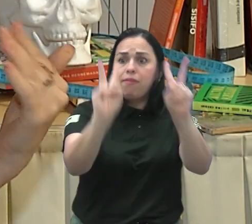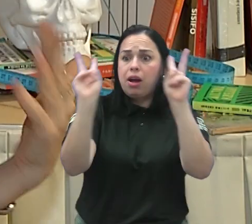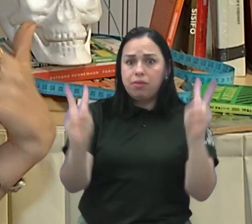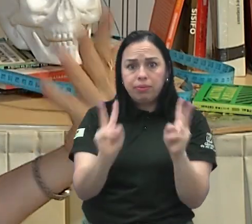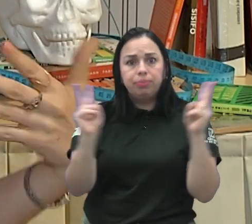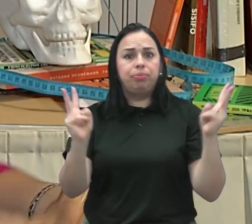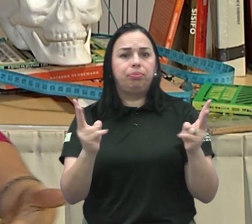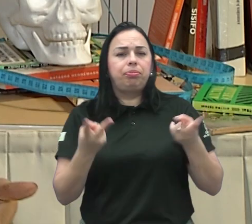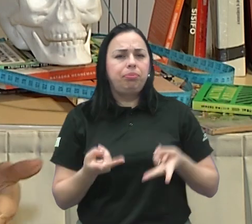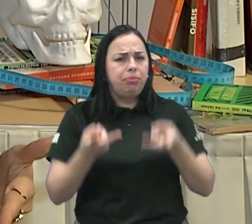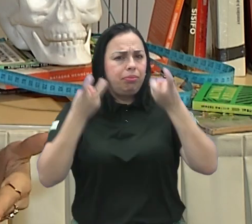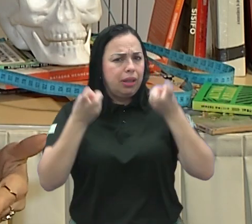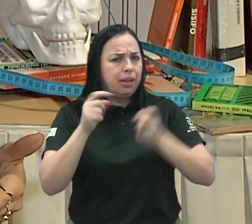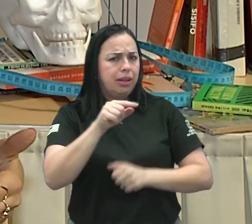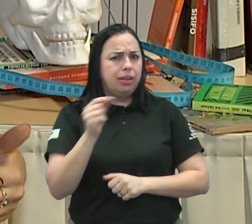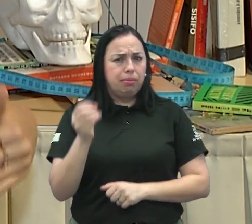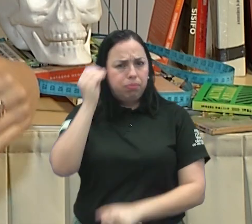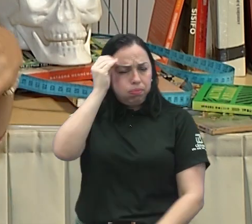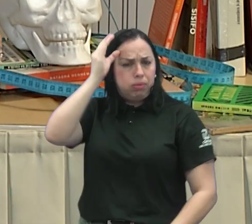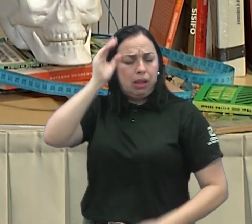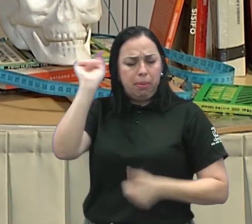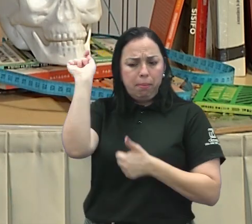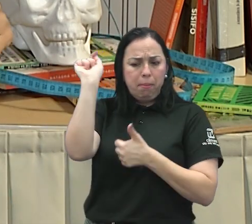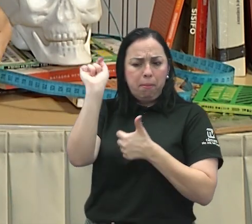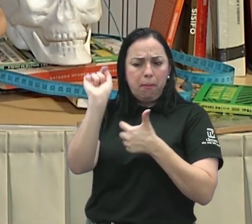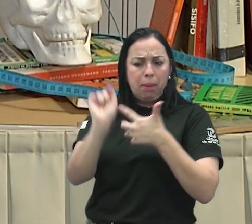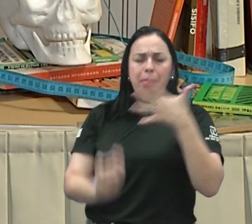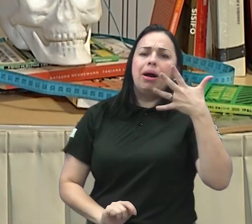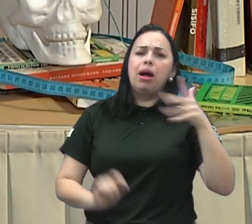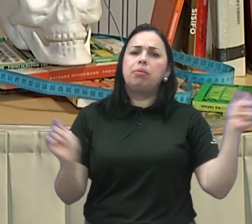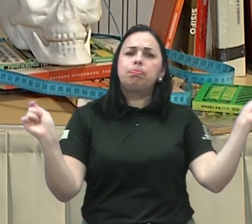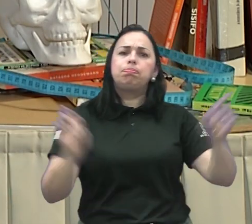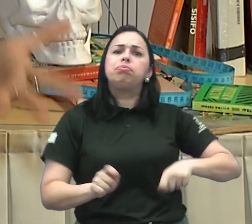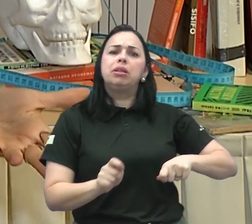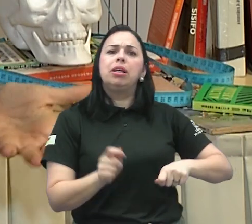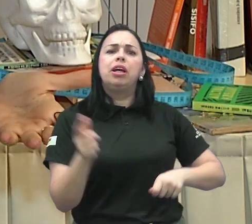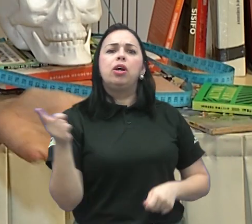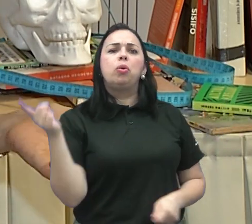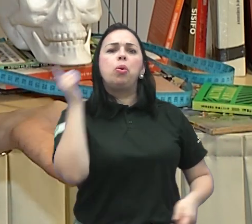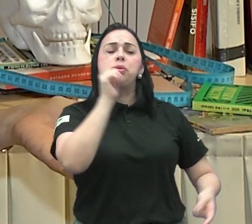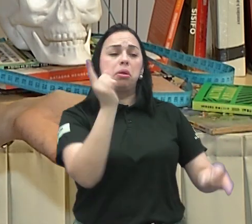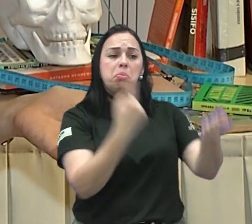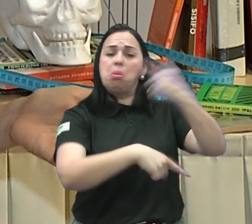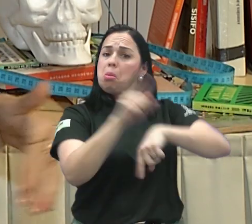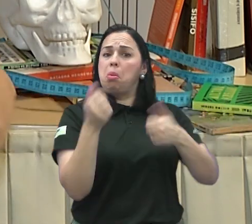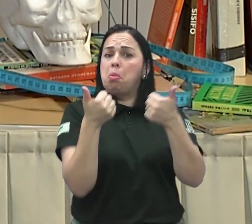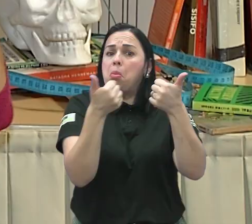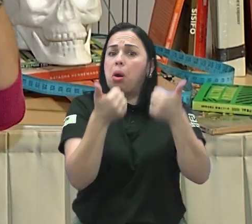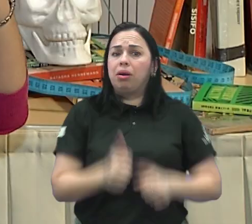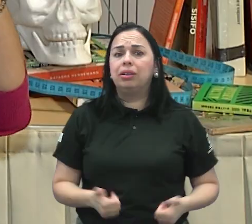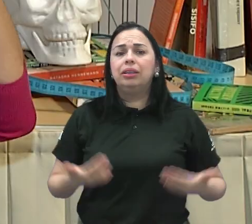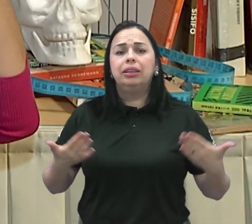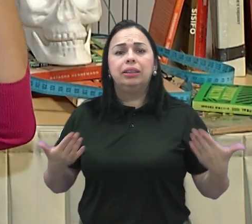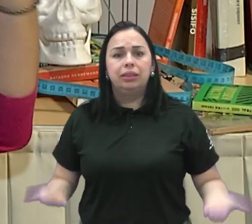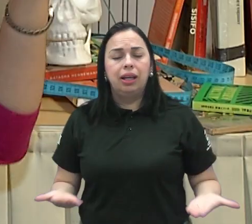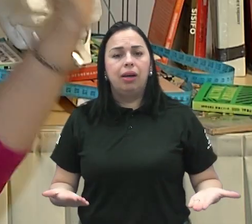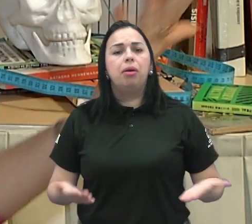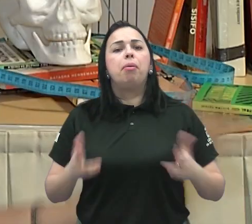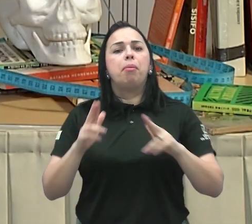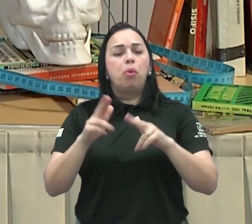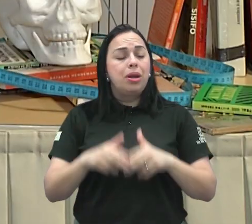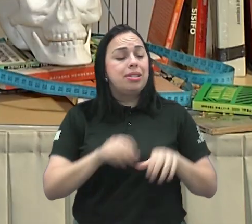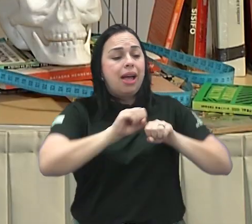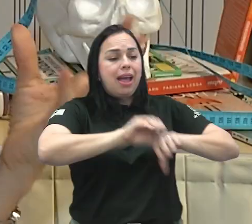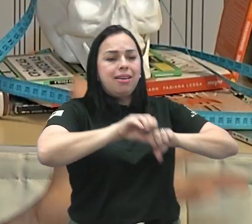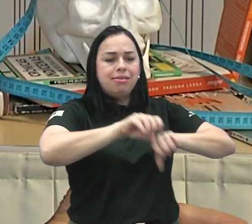também valorizar todos os talentos. Né, perceber que o conhecimento ele pode ser feito de maneiras muito diferentes e chegar a resultados